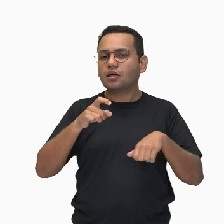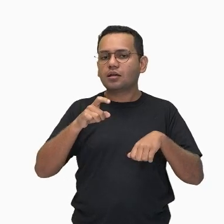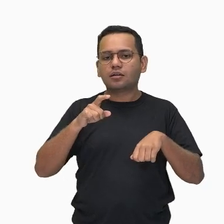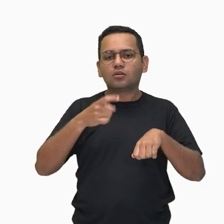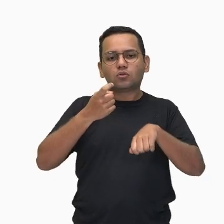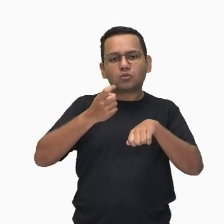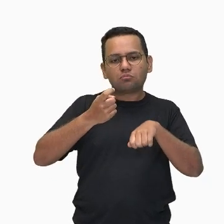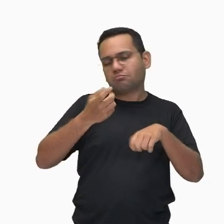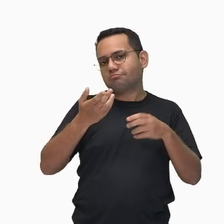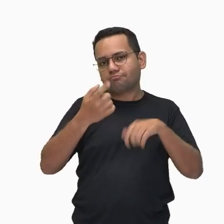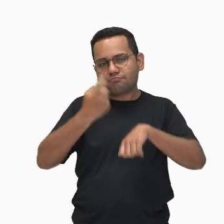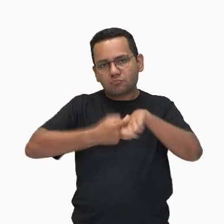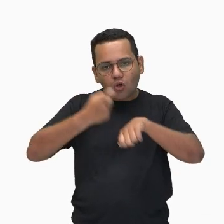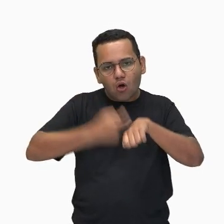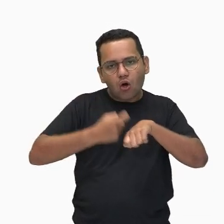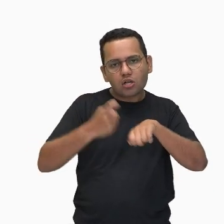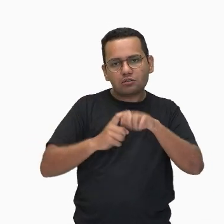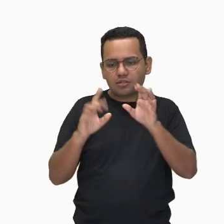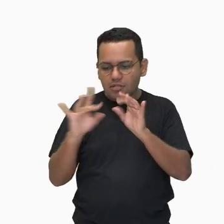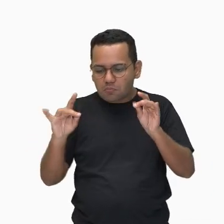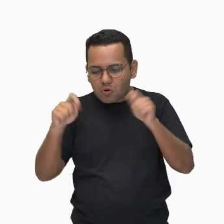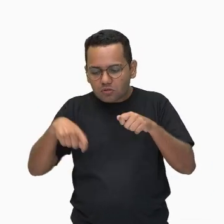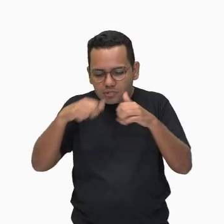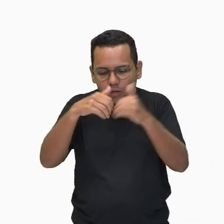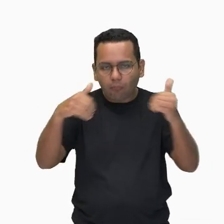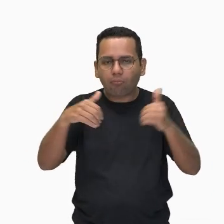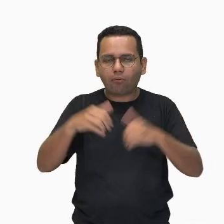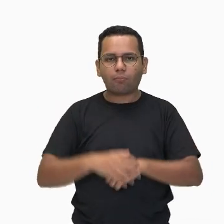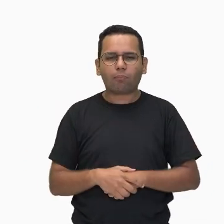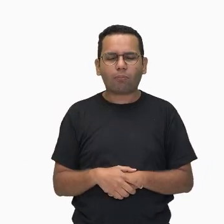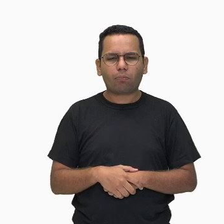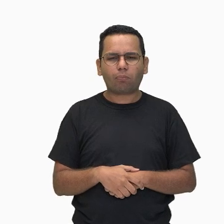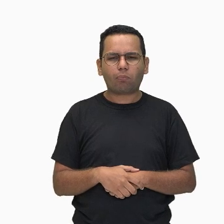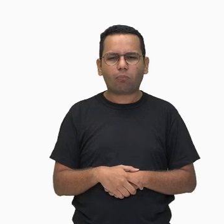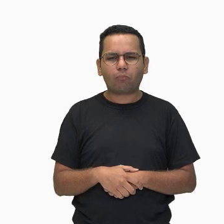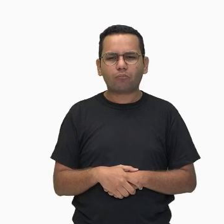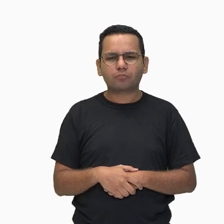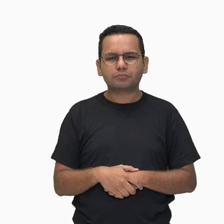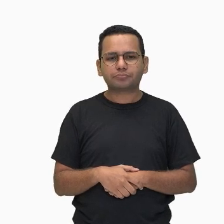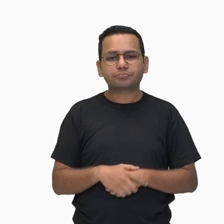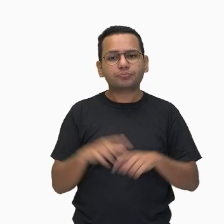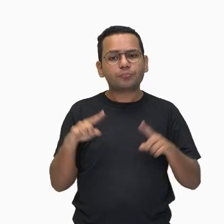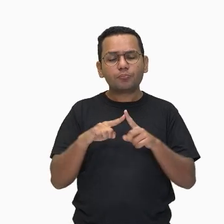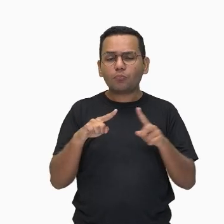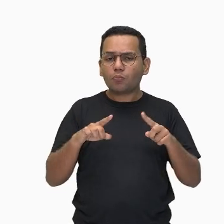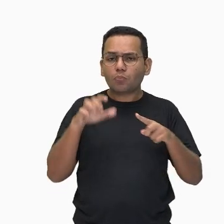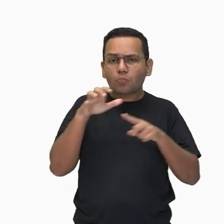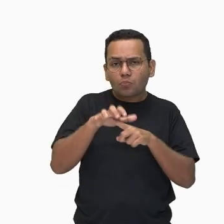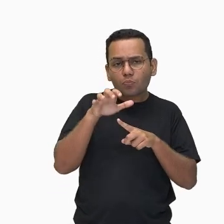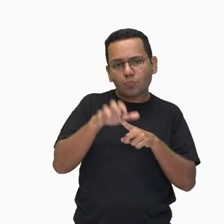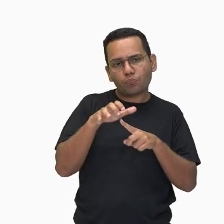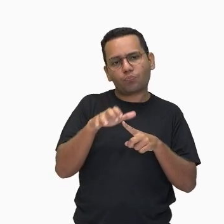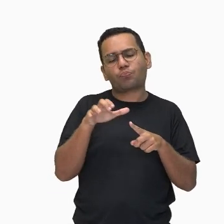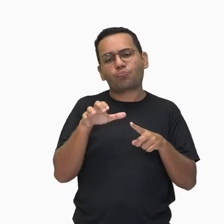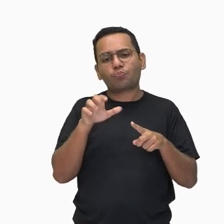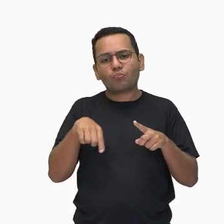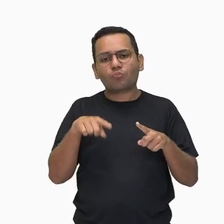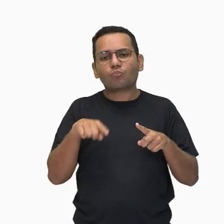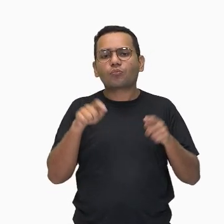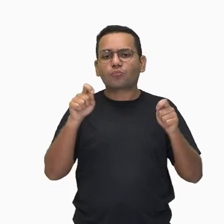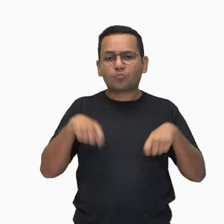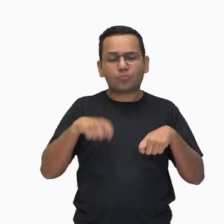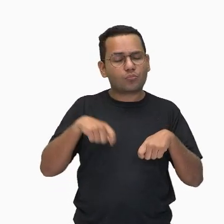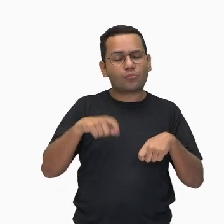uma mistura de sólidos e líquidos. E aí, utilizando a força centrífuga para acelerar a